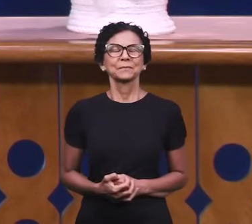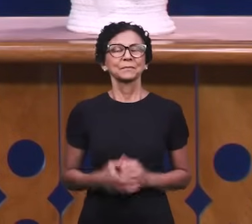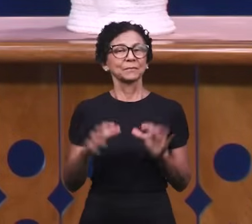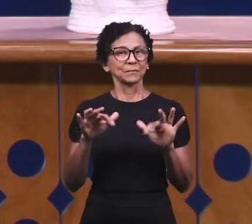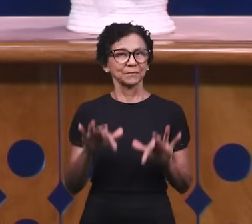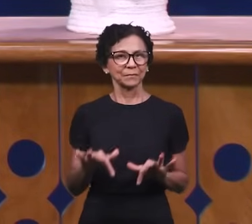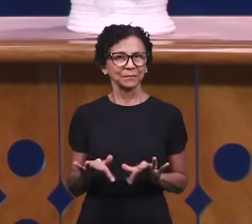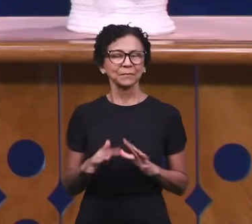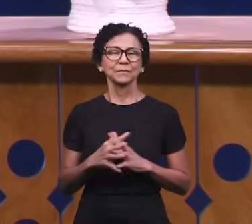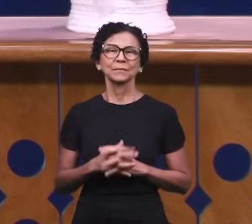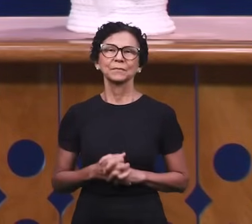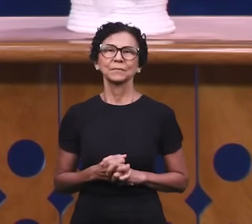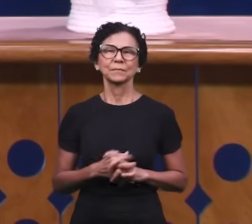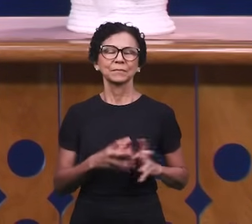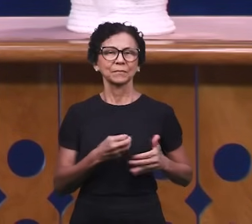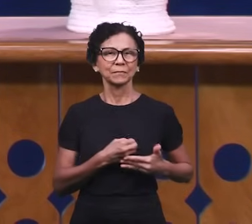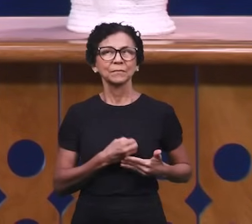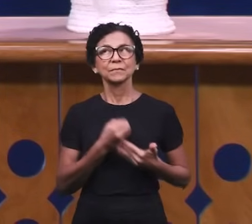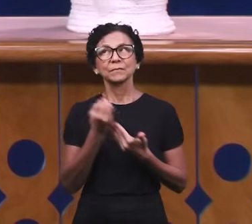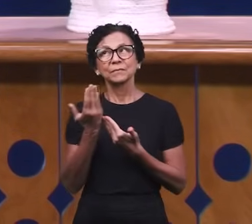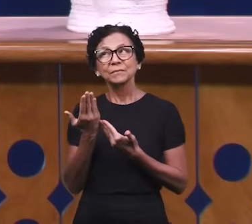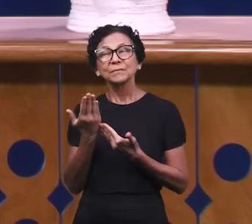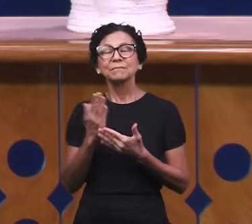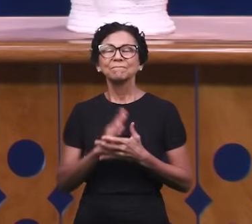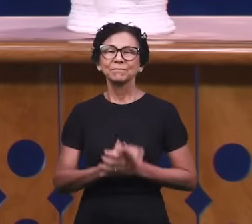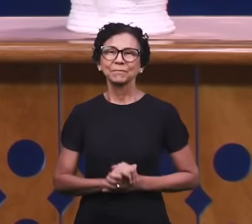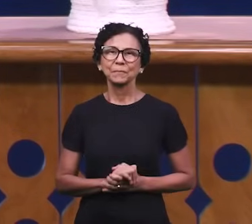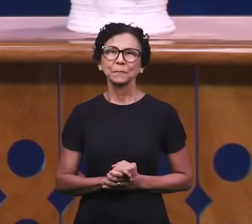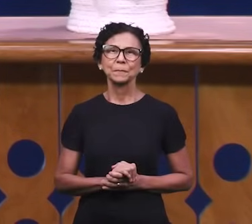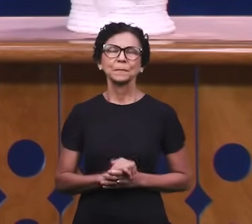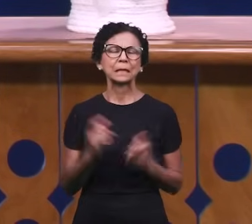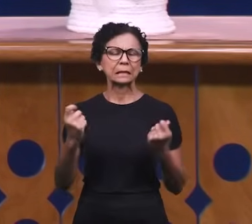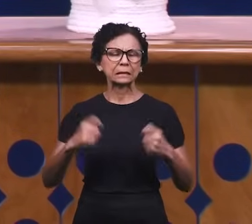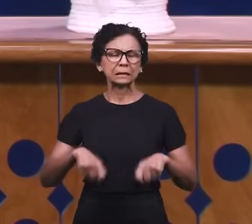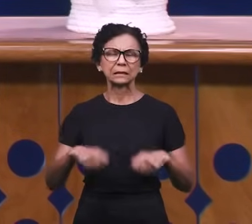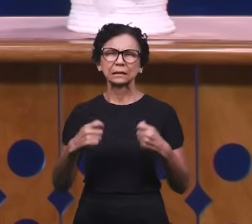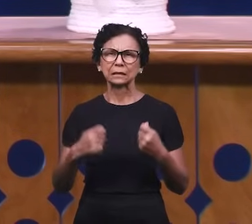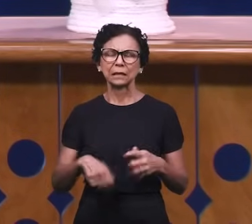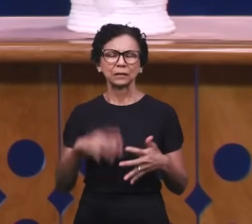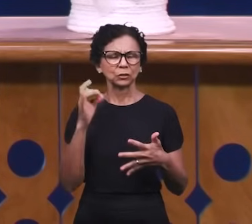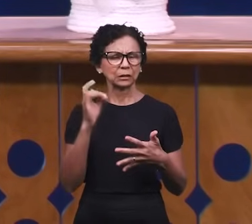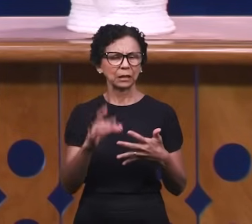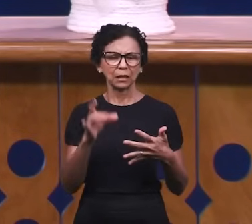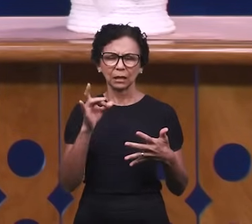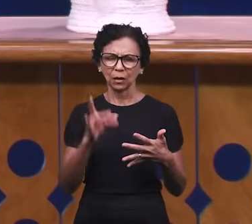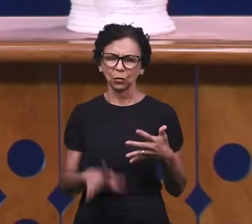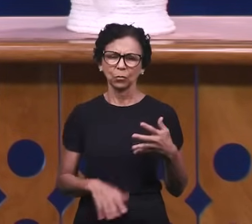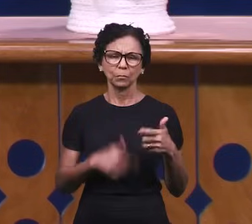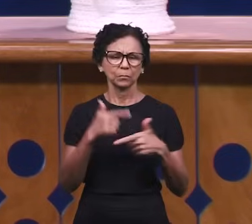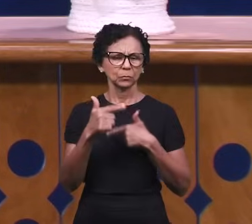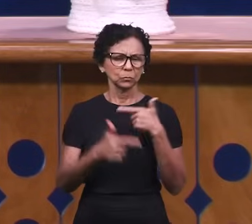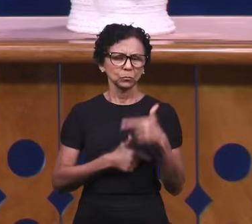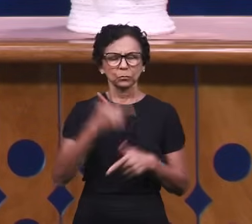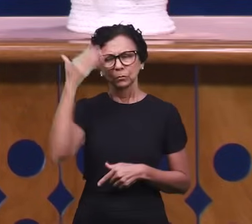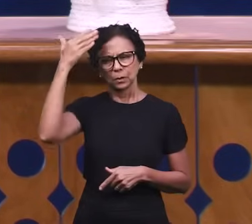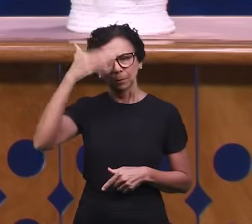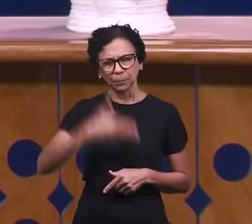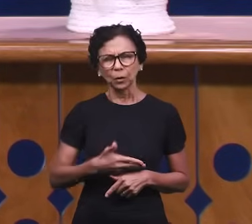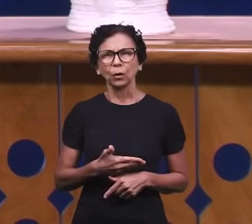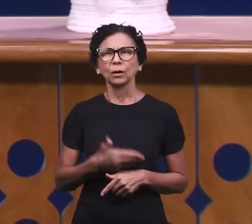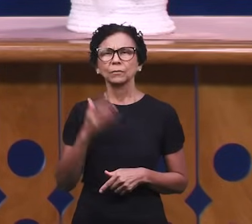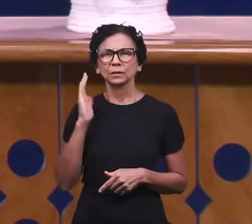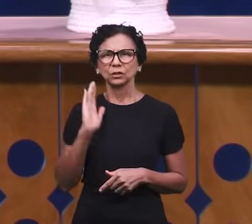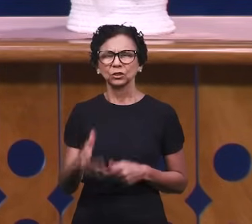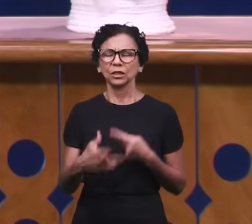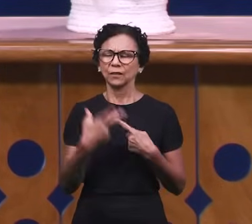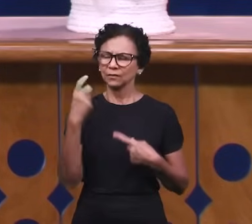Glória a Deus. Vamos agora encerrar esse culto. Coloque a sua vida diante do Senhor. Coloque a sua necessidade. Você tá em luta, você tá em